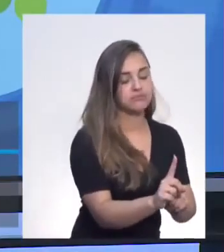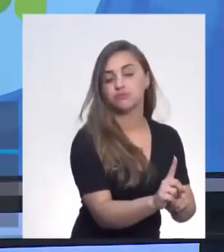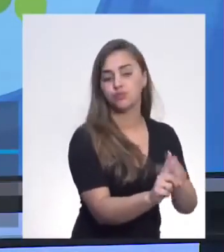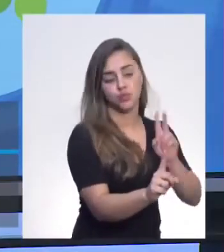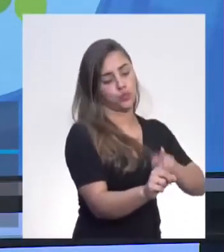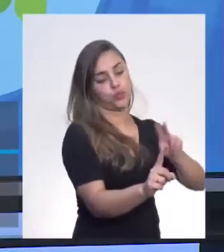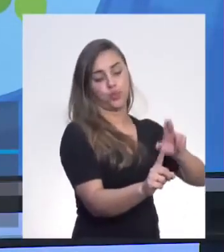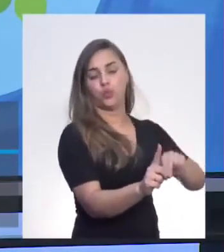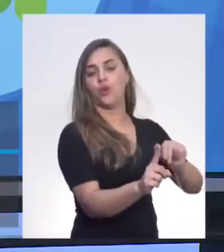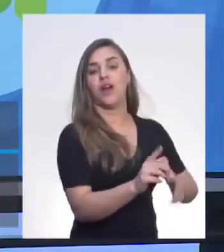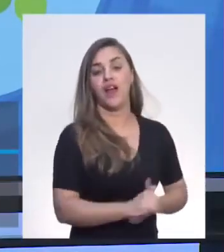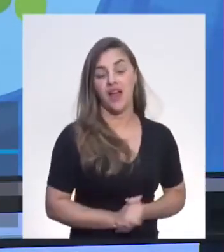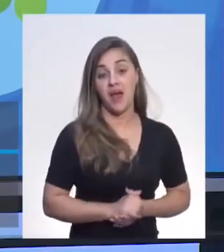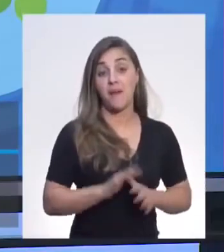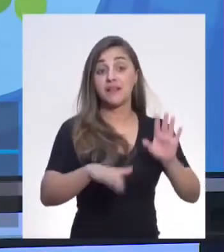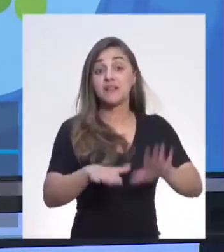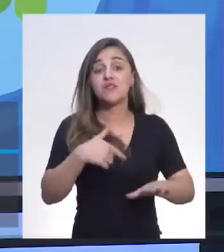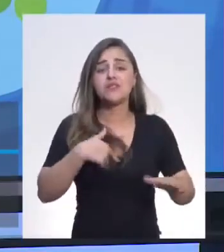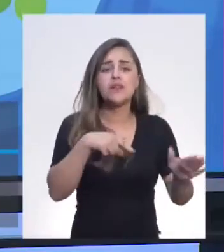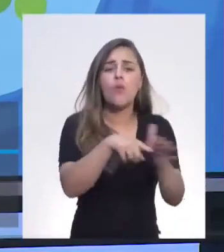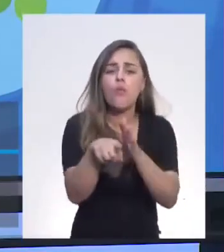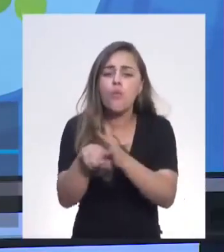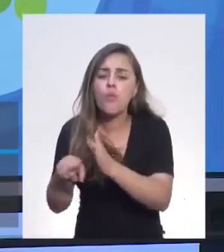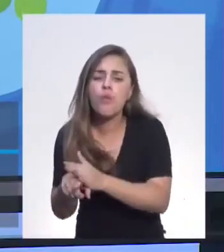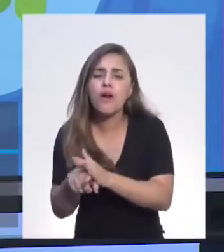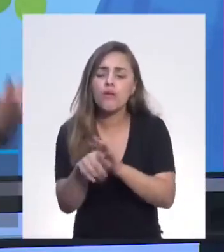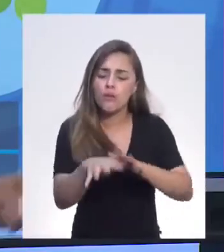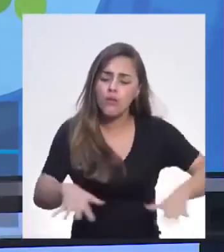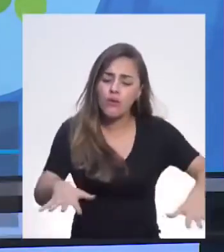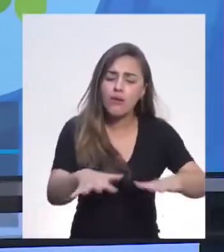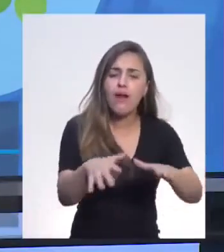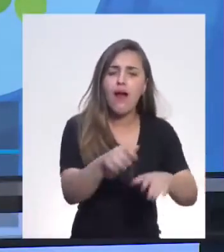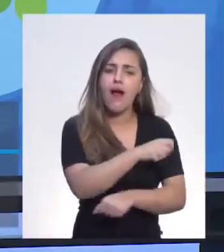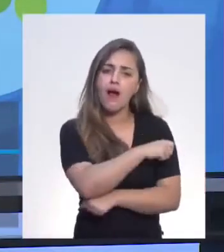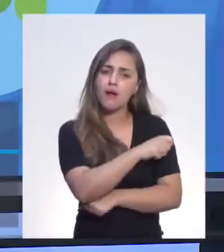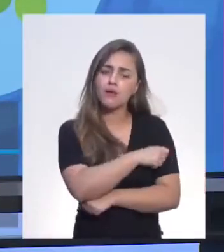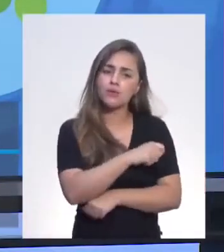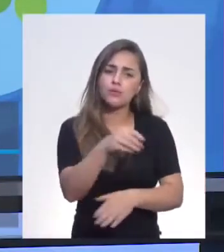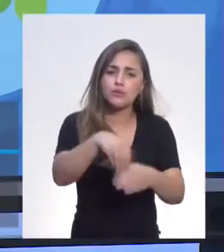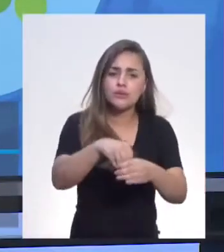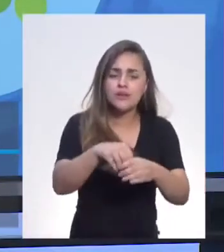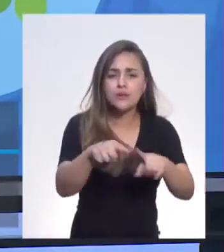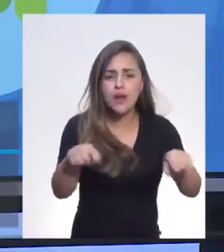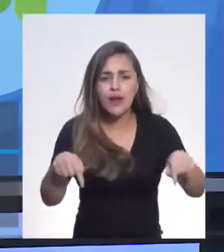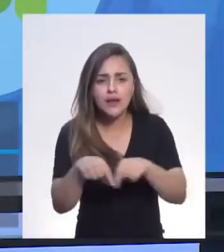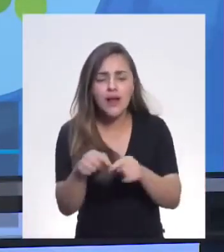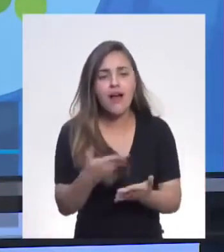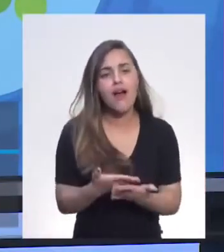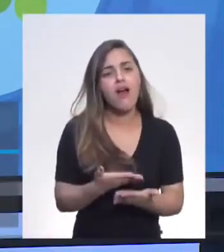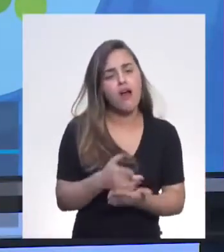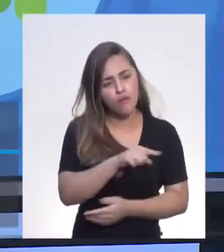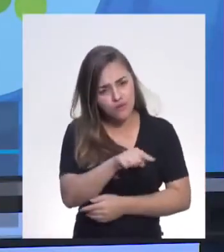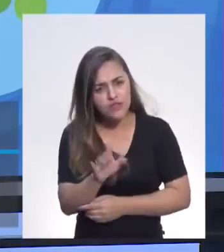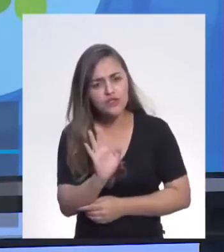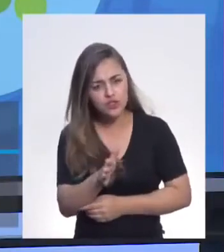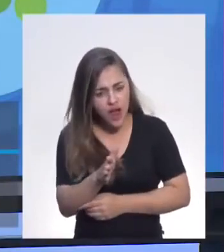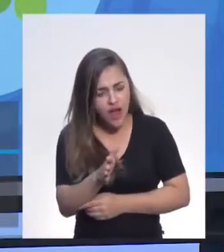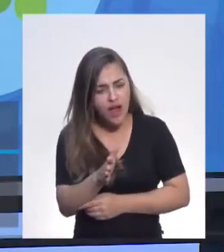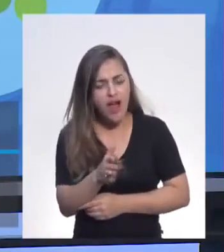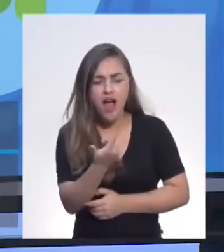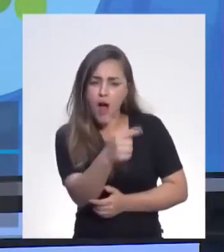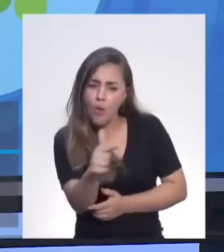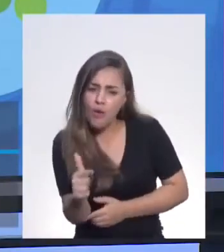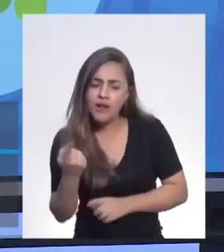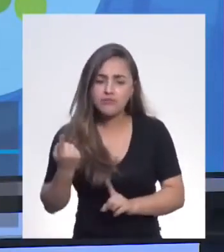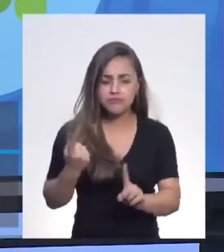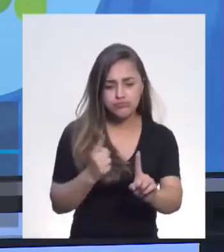perguntava em sala de aula quantos deles haviam sido abordados ou seguidos e tudo mais, sempre assim, 90% das pessoas